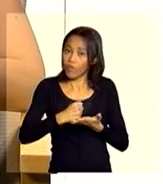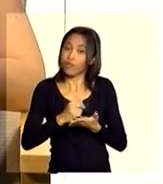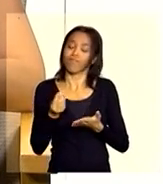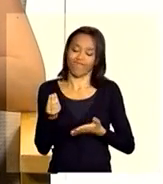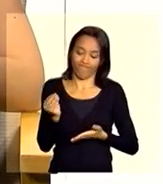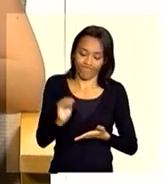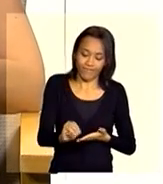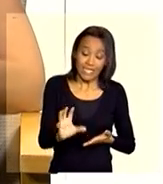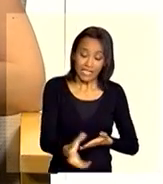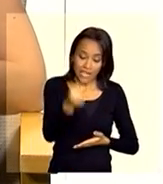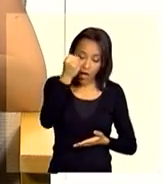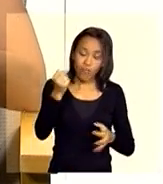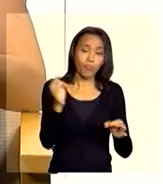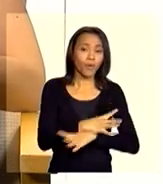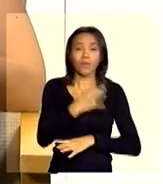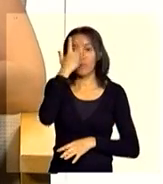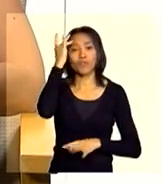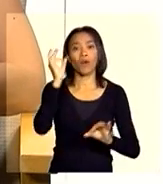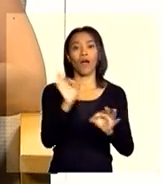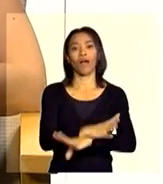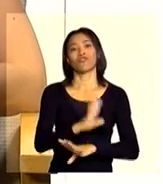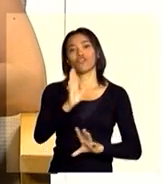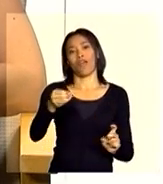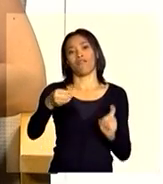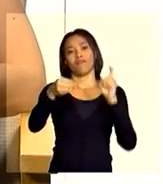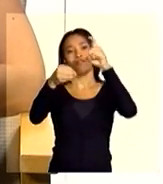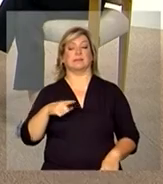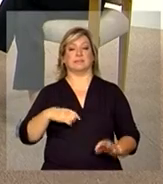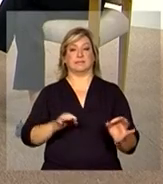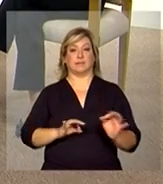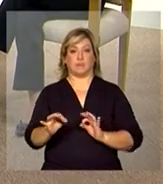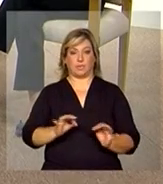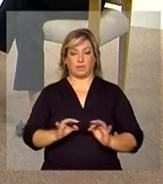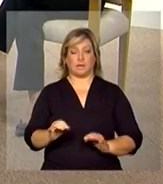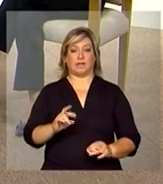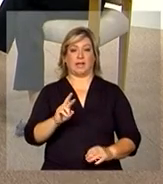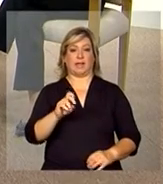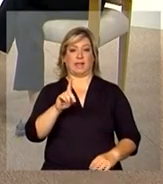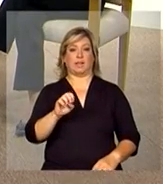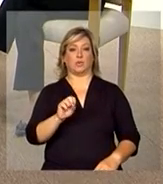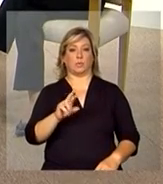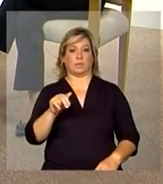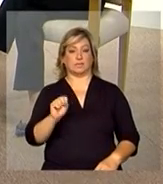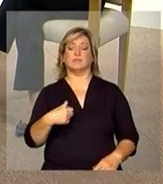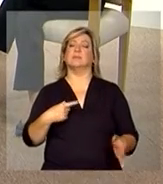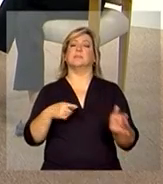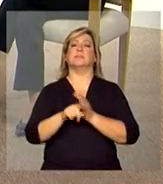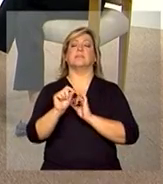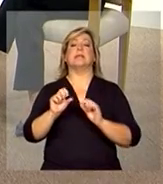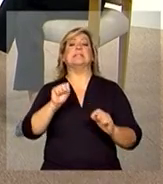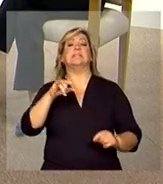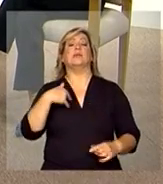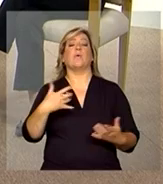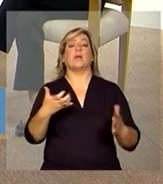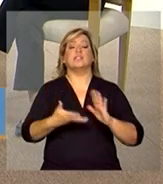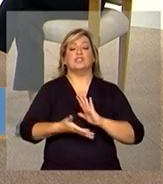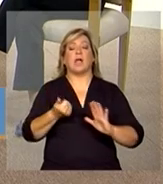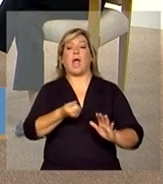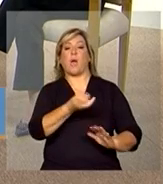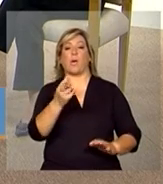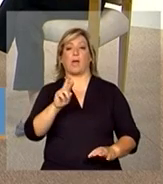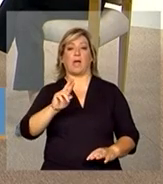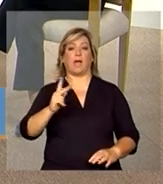salvar a pessoa já está cadastrada vinculada no recursos humanos vamos voltar lá Camila se eu quero excluir alguém do RH o que que eu devo